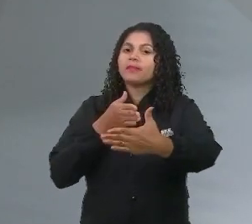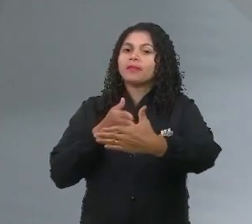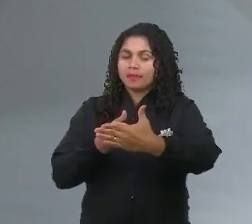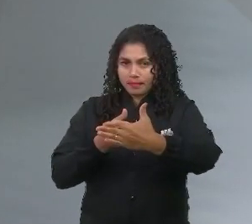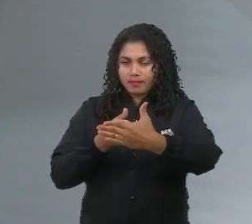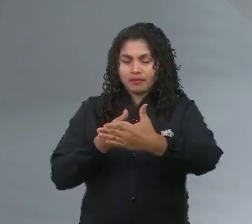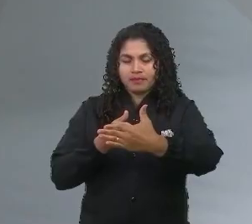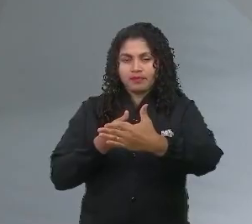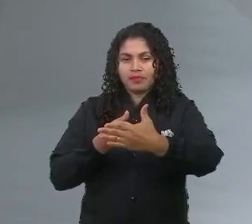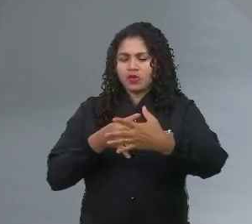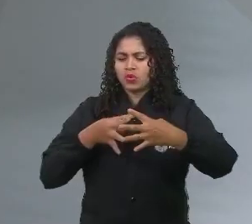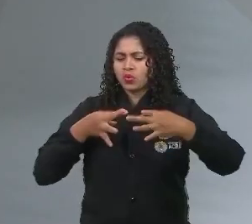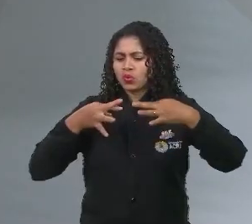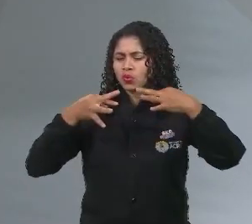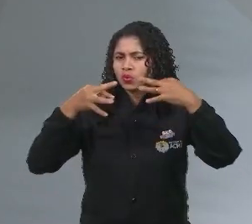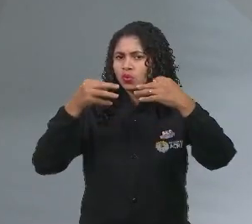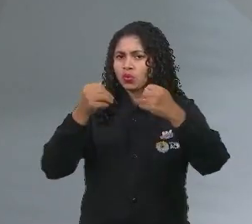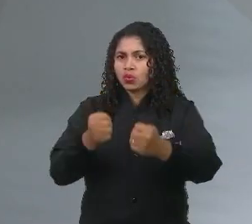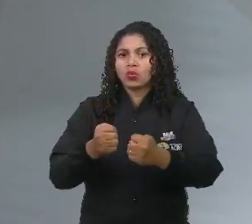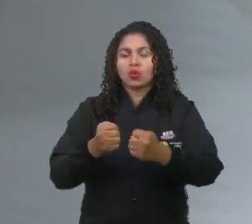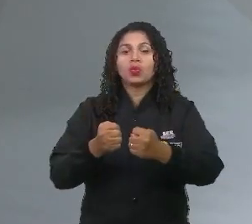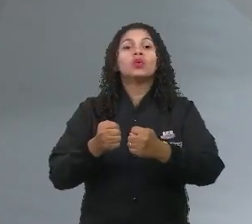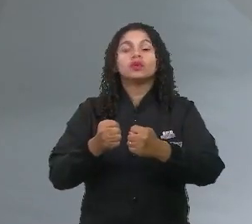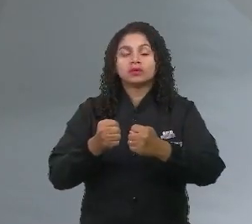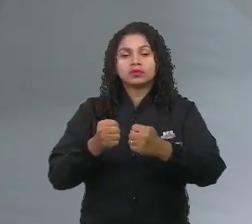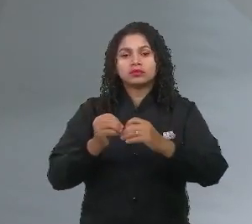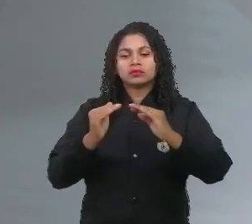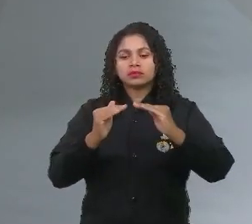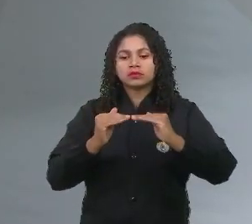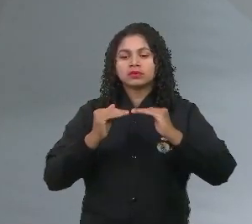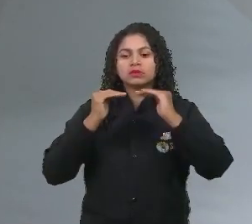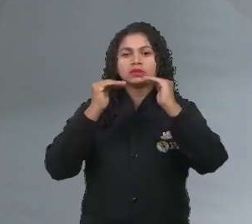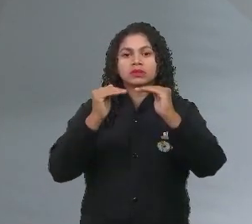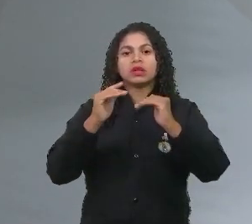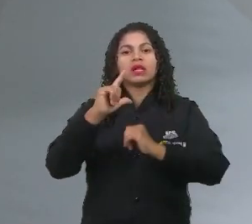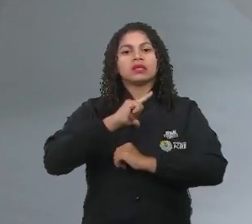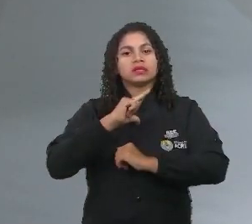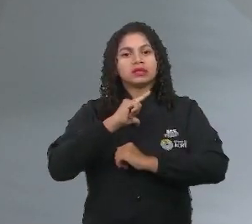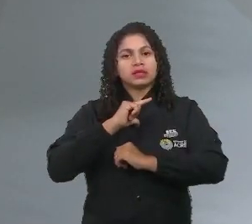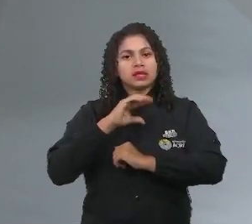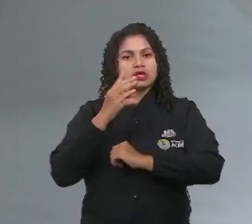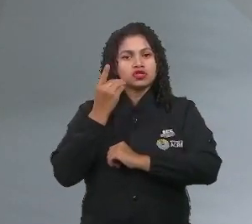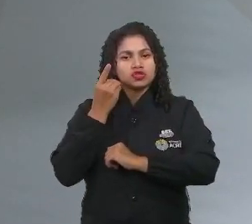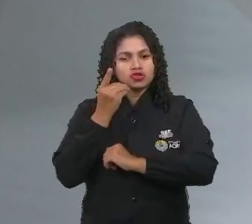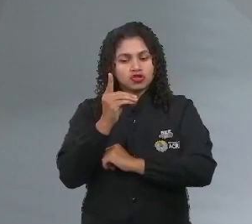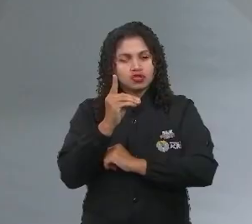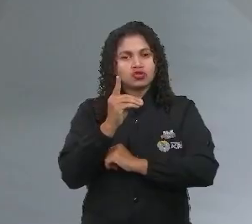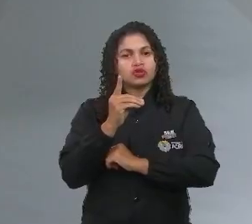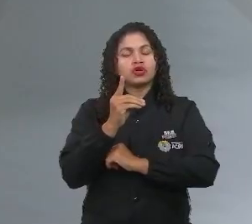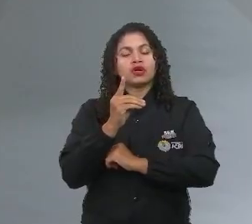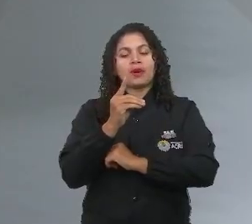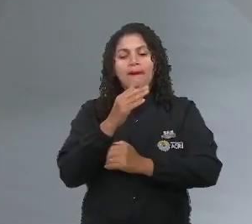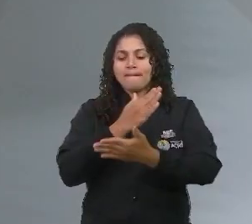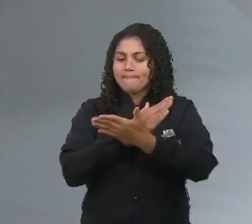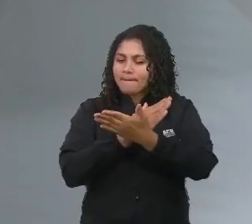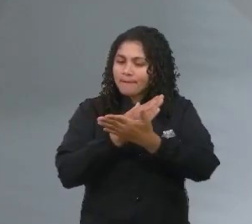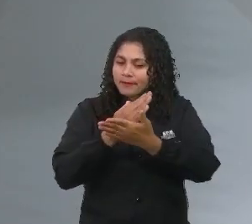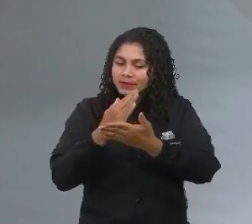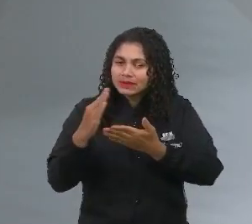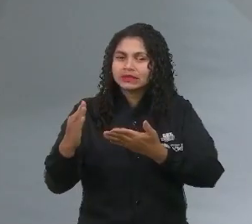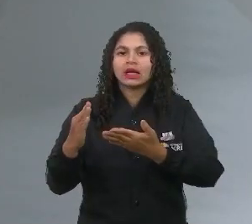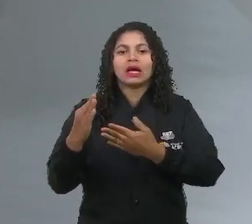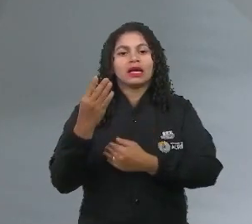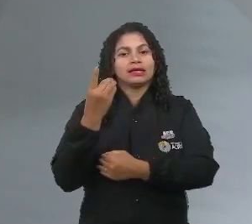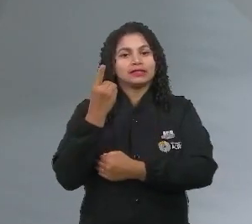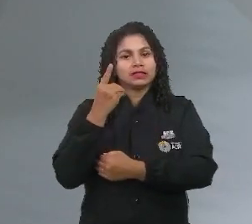são ocupados, tem dia e hora para começar e dia e hora para terminar. É uma